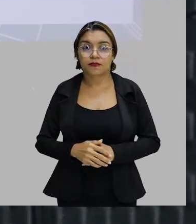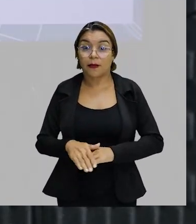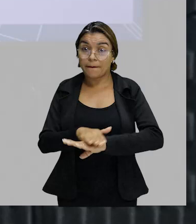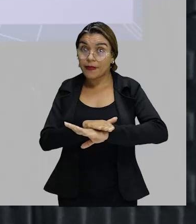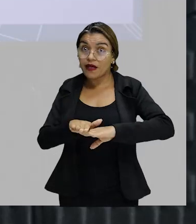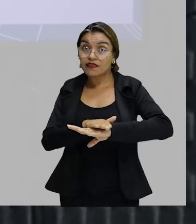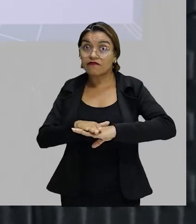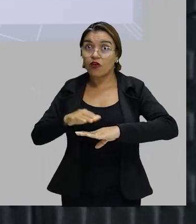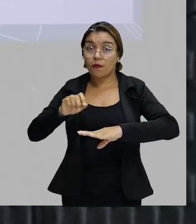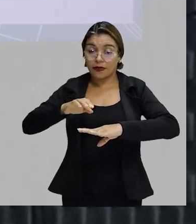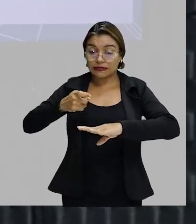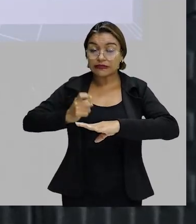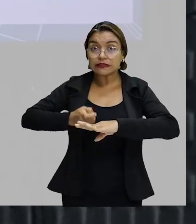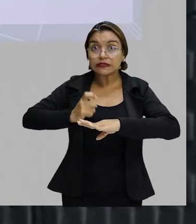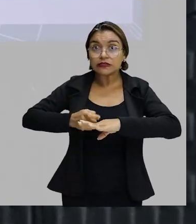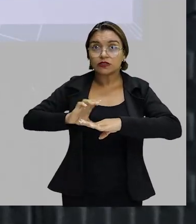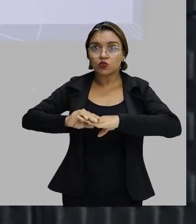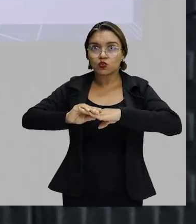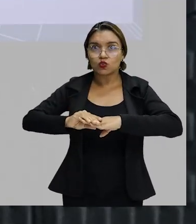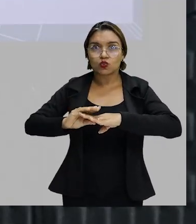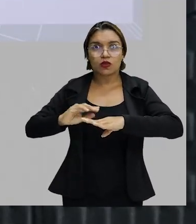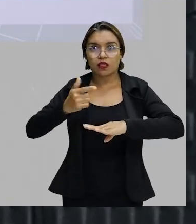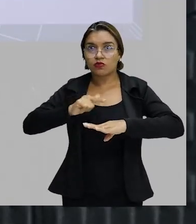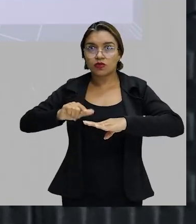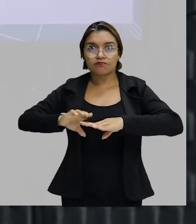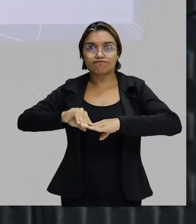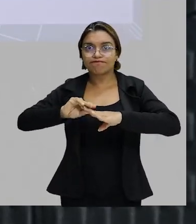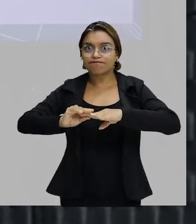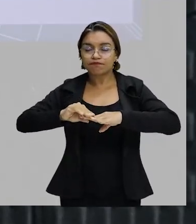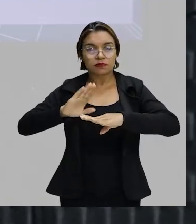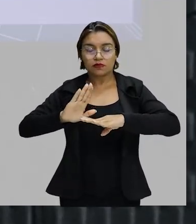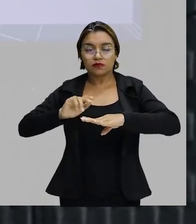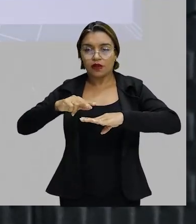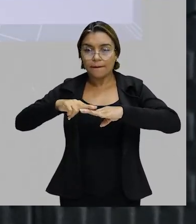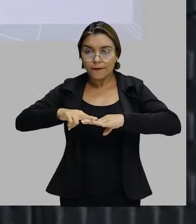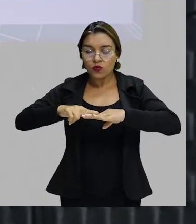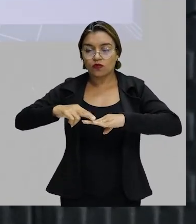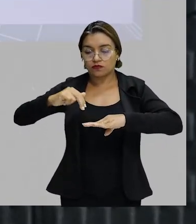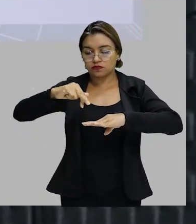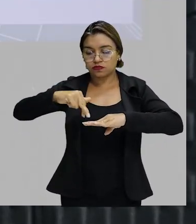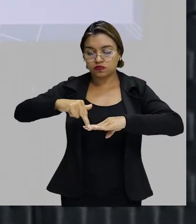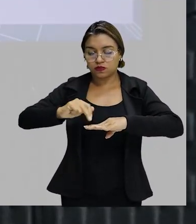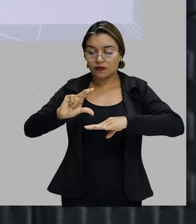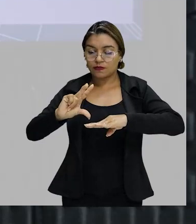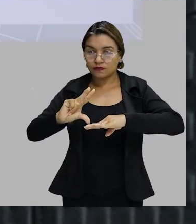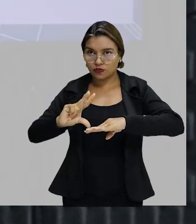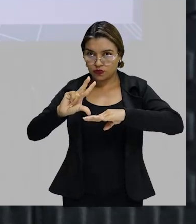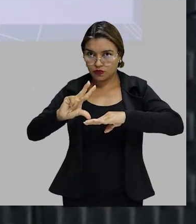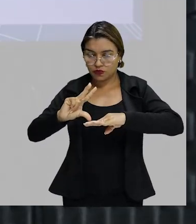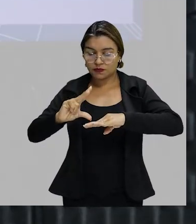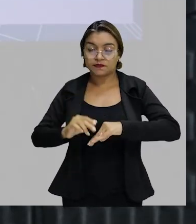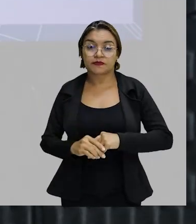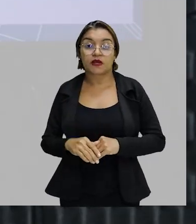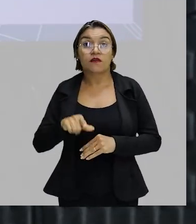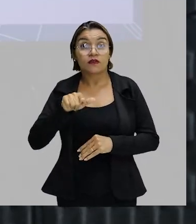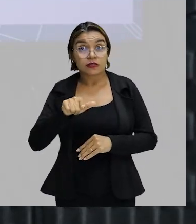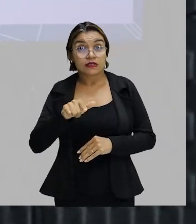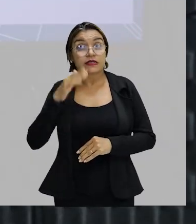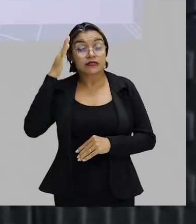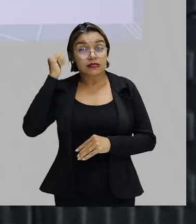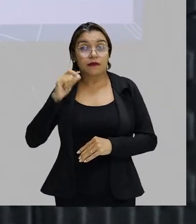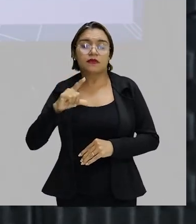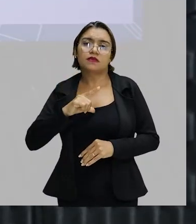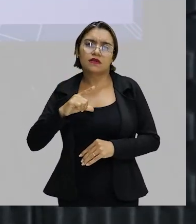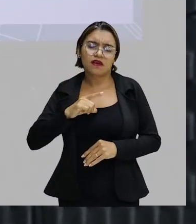plataforma no caso nós falamos do jogo dos Jogos Olímpicos da plataforma de 10 m mas vocês sabem que existe a de